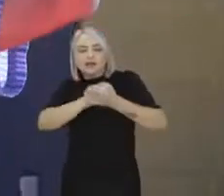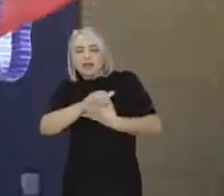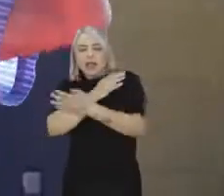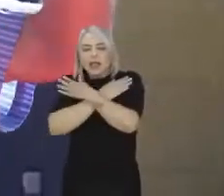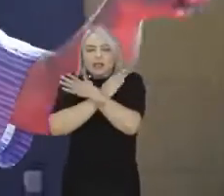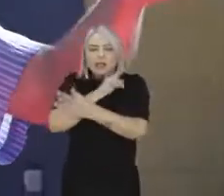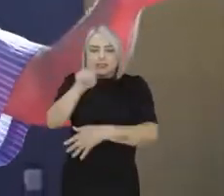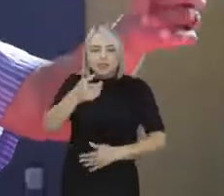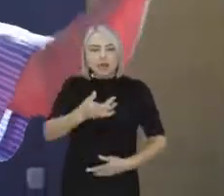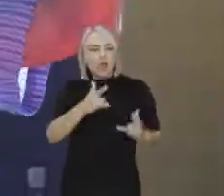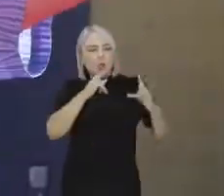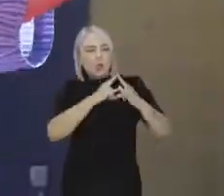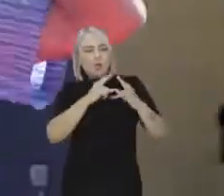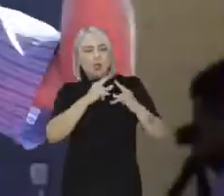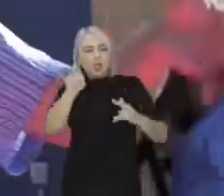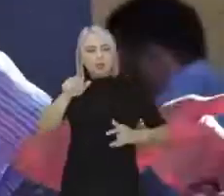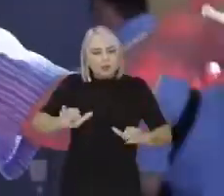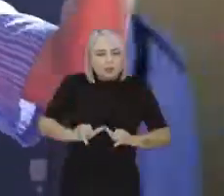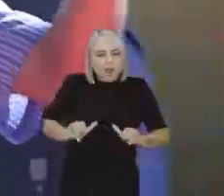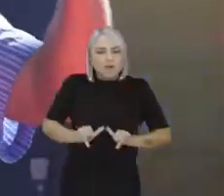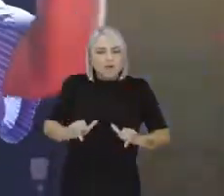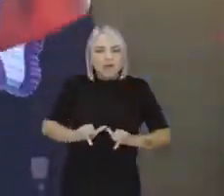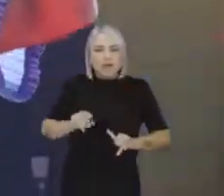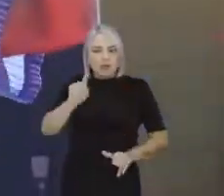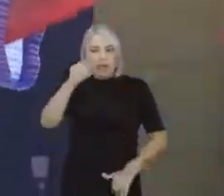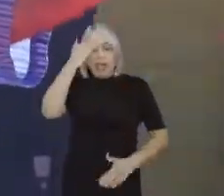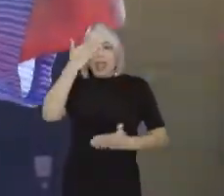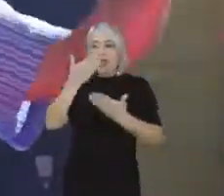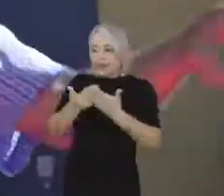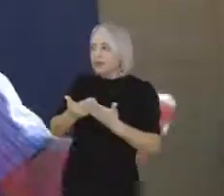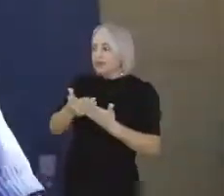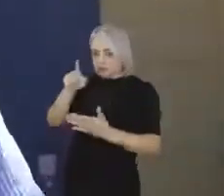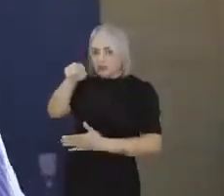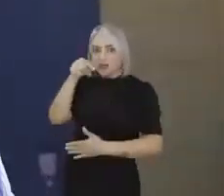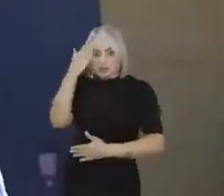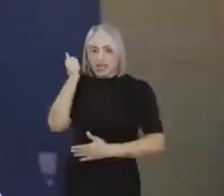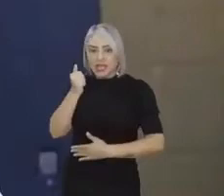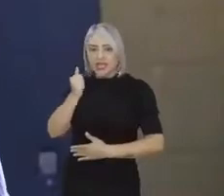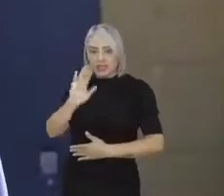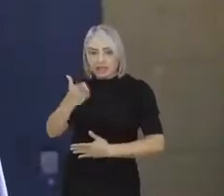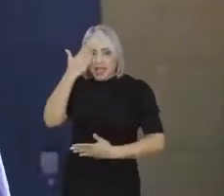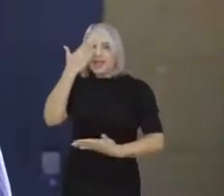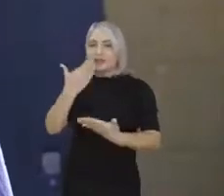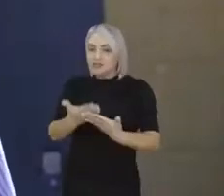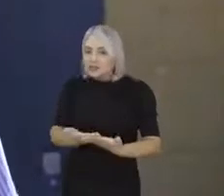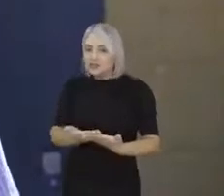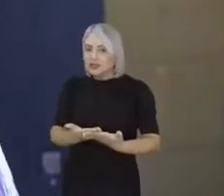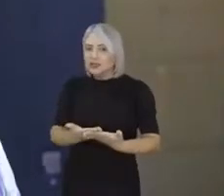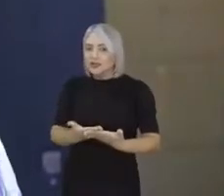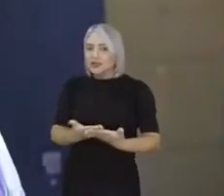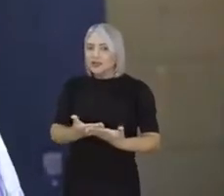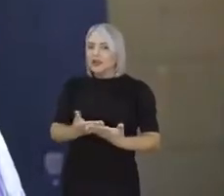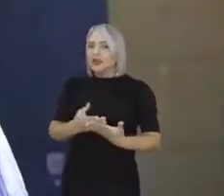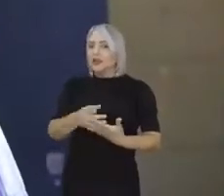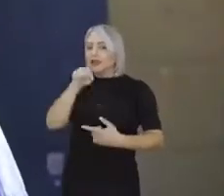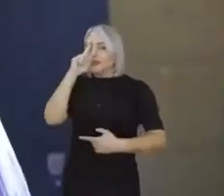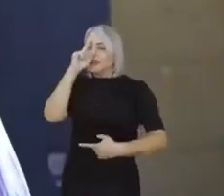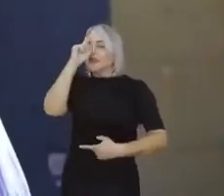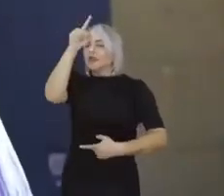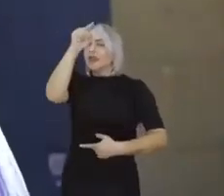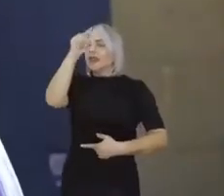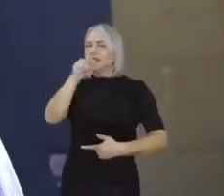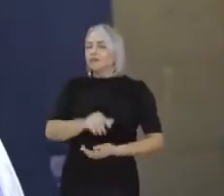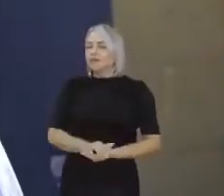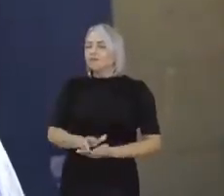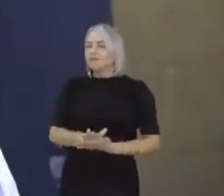Mas vocês acreditem, eu sei que vocês já acreditam nessa ideia. Porque ela é